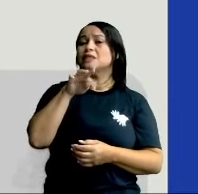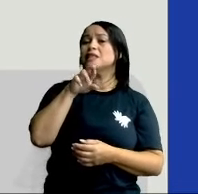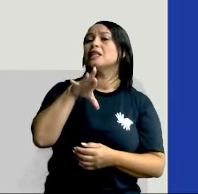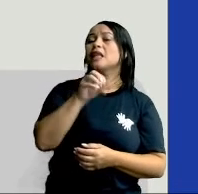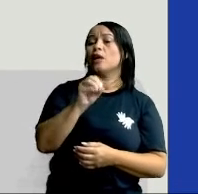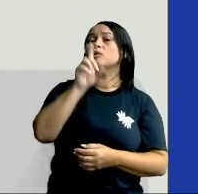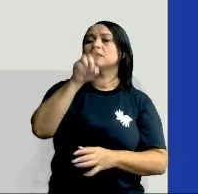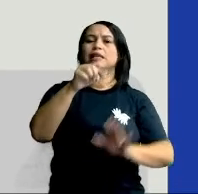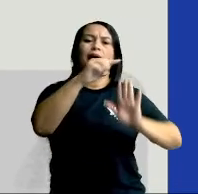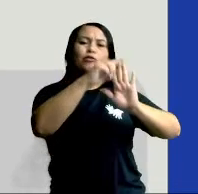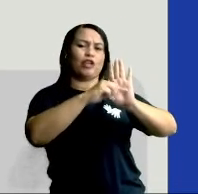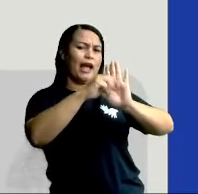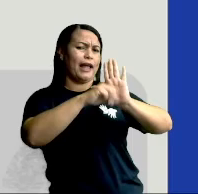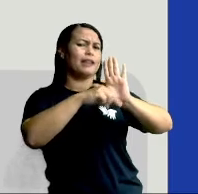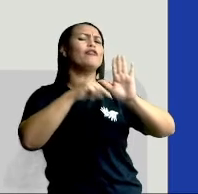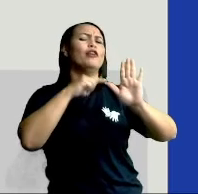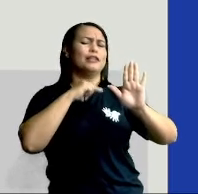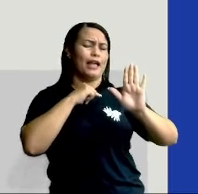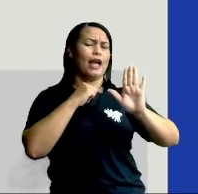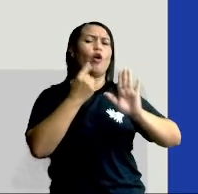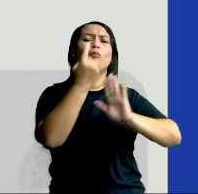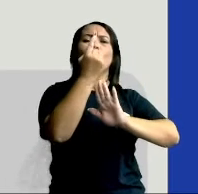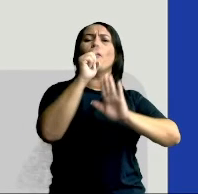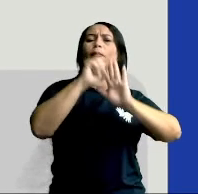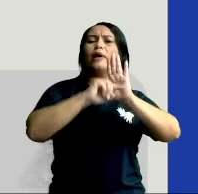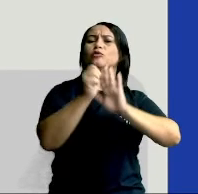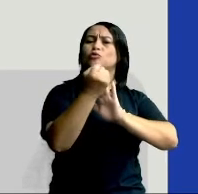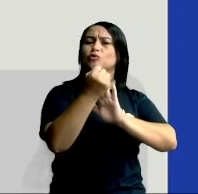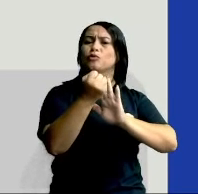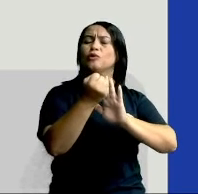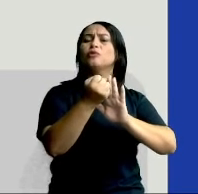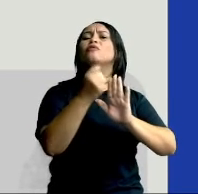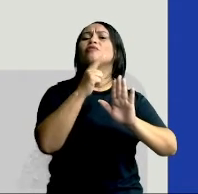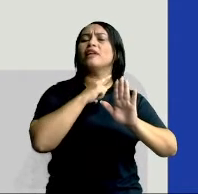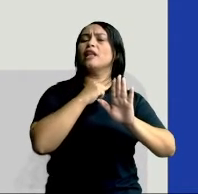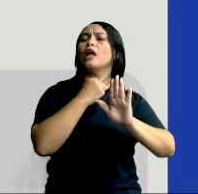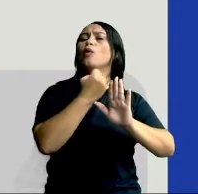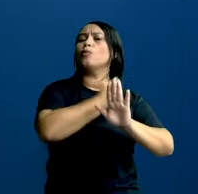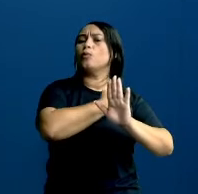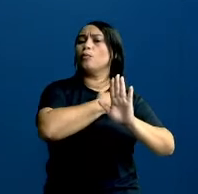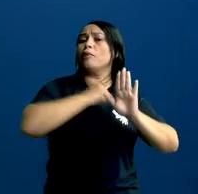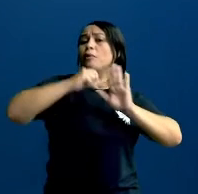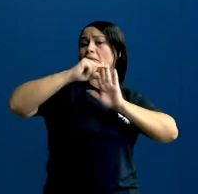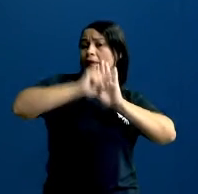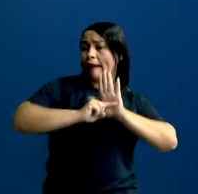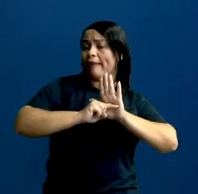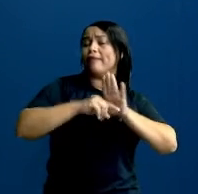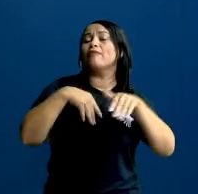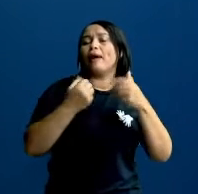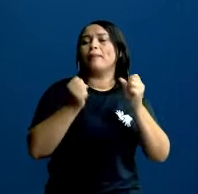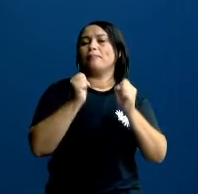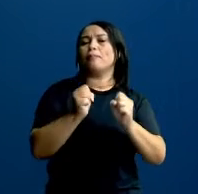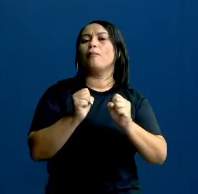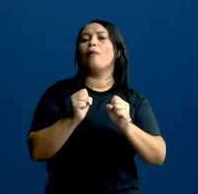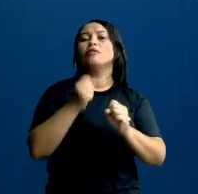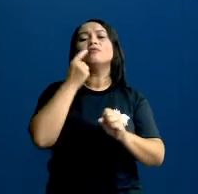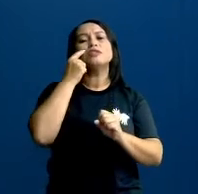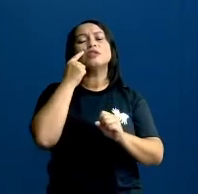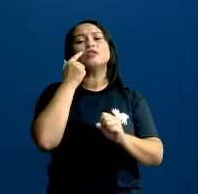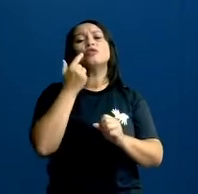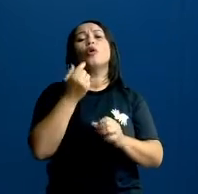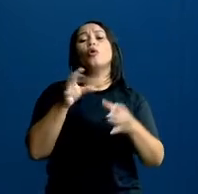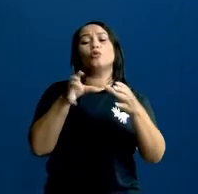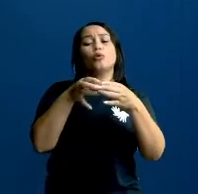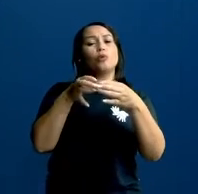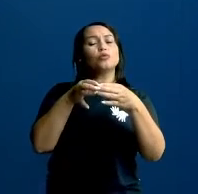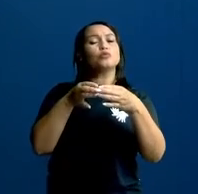números negativos, que eu subtraindo 1 menos 8 vai me dar um número negativo, então aí pode. No caso dos